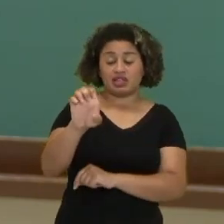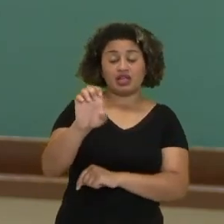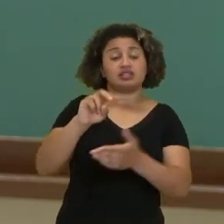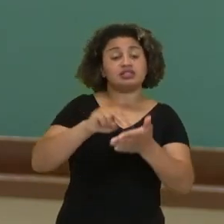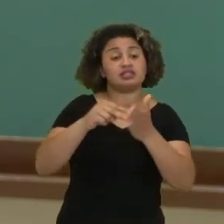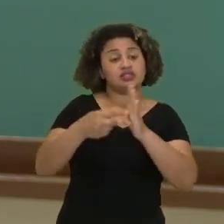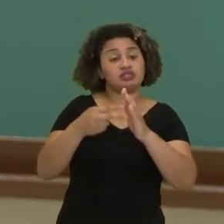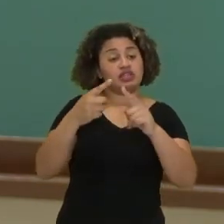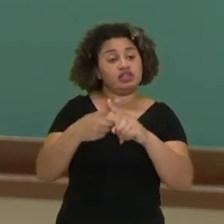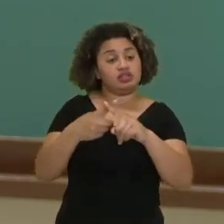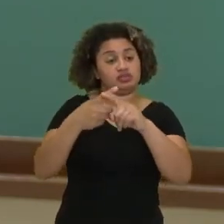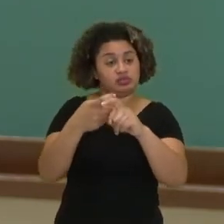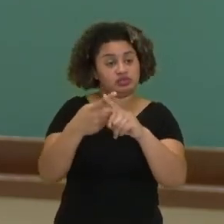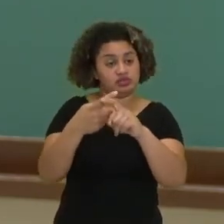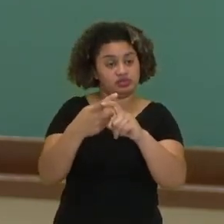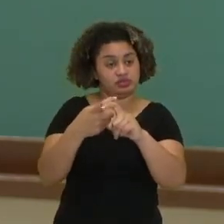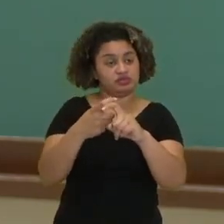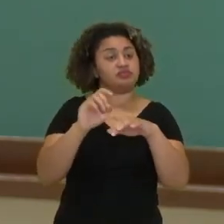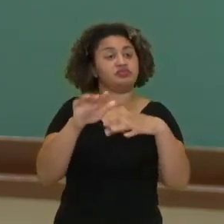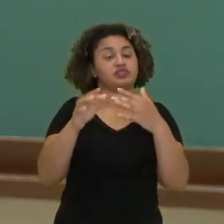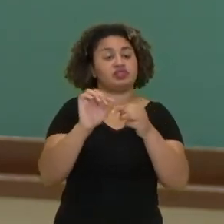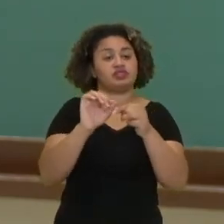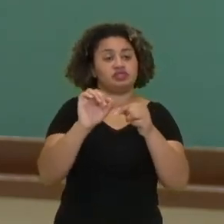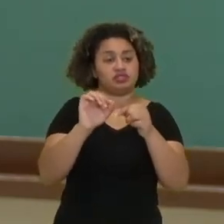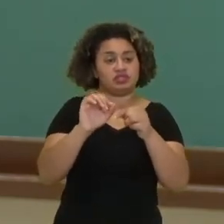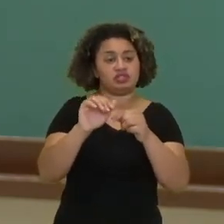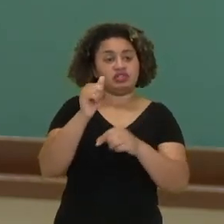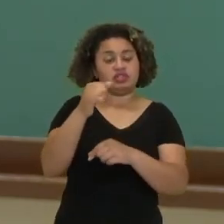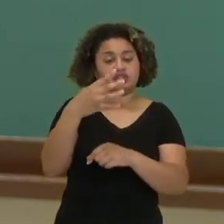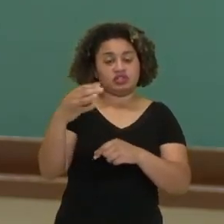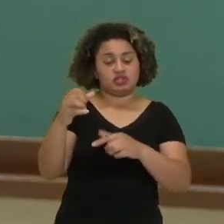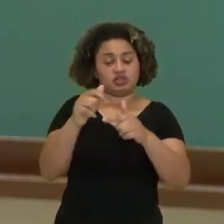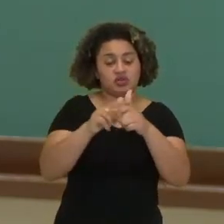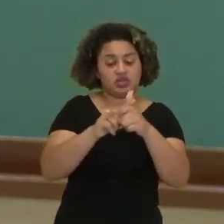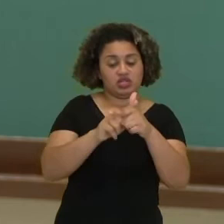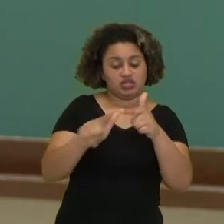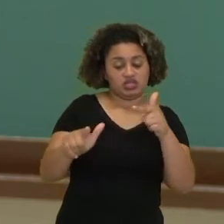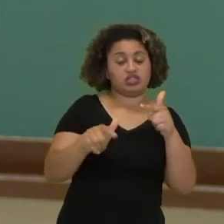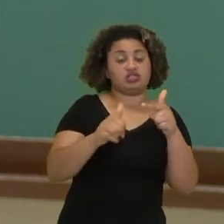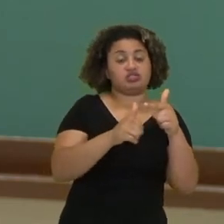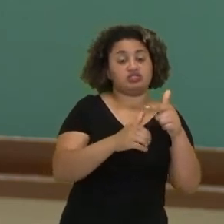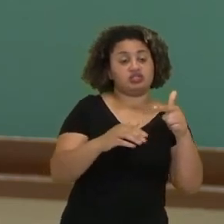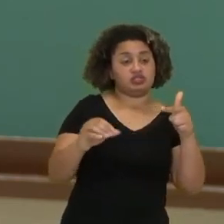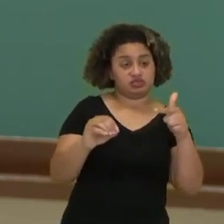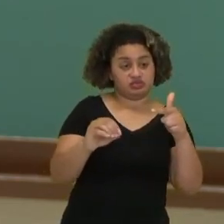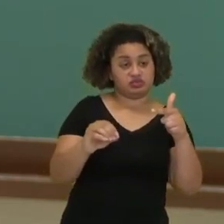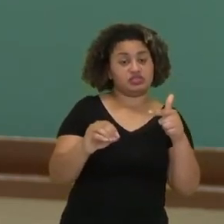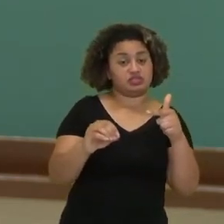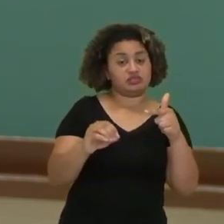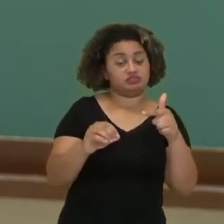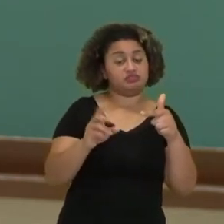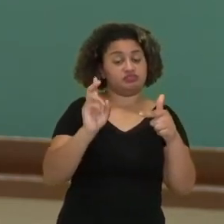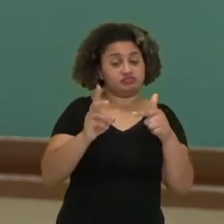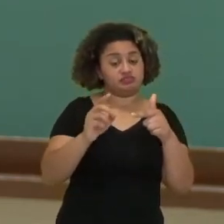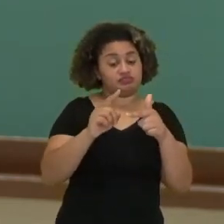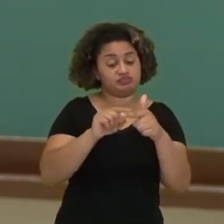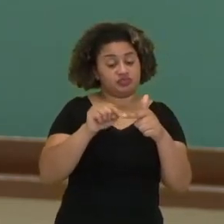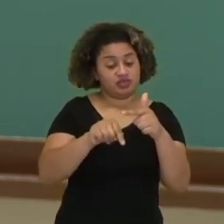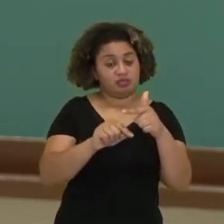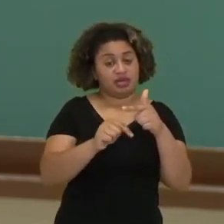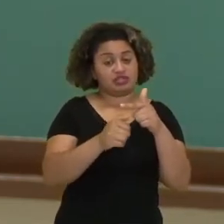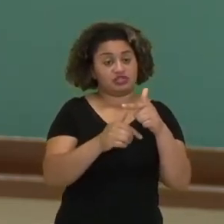uma multiplicação. Então eu vou fazer 140, lembra que pelo de baixo eu sempre divido